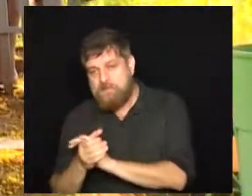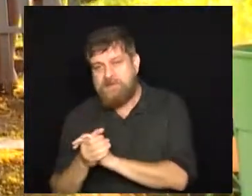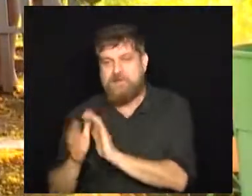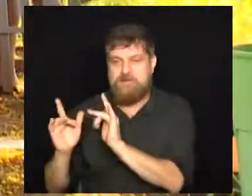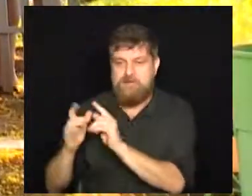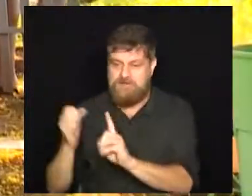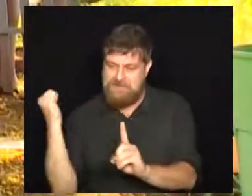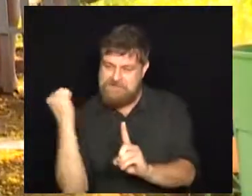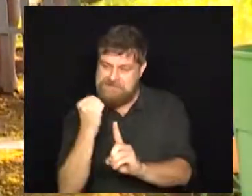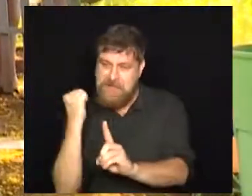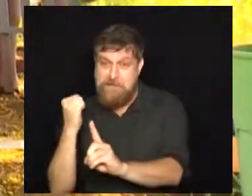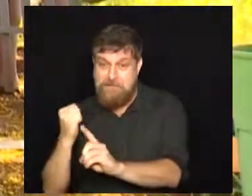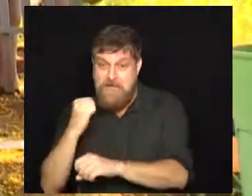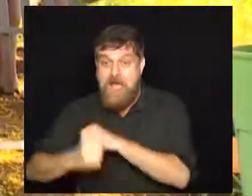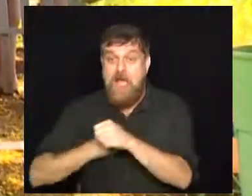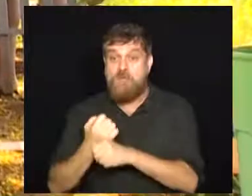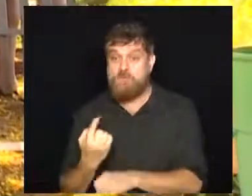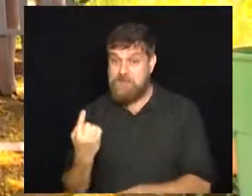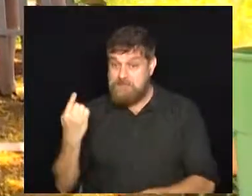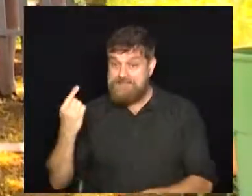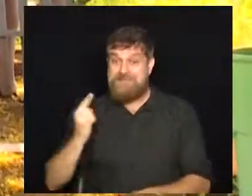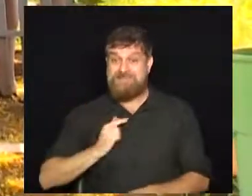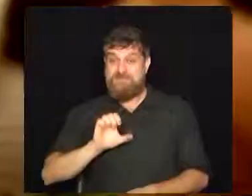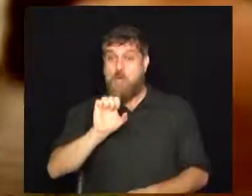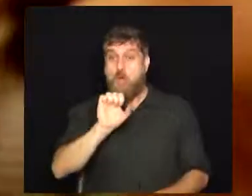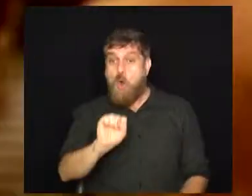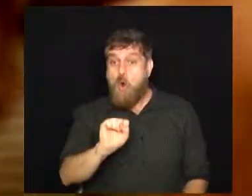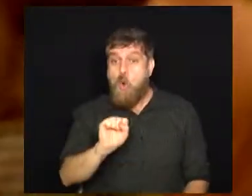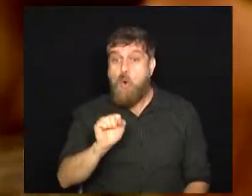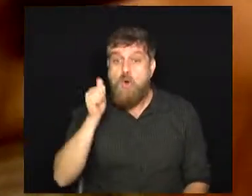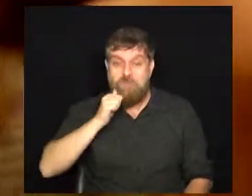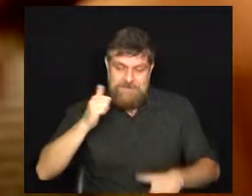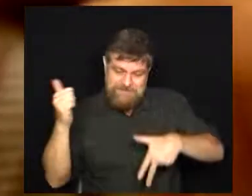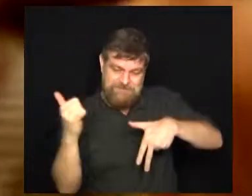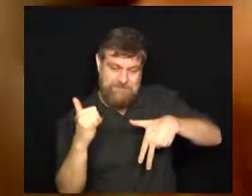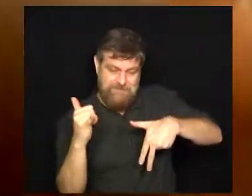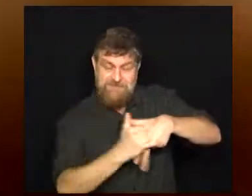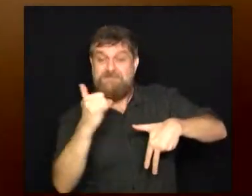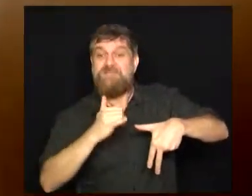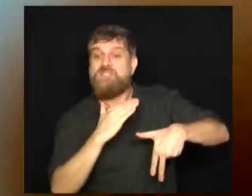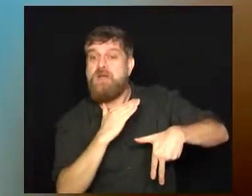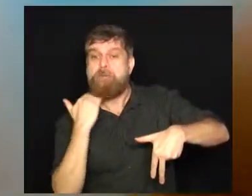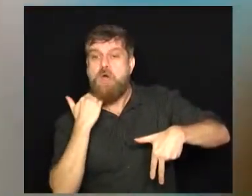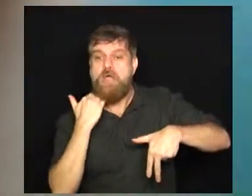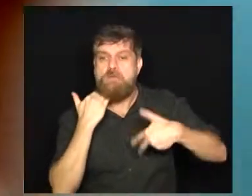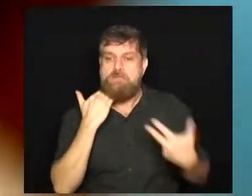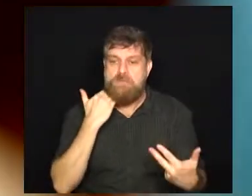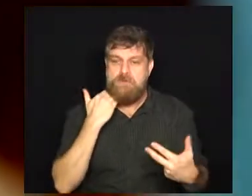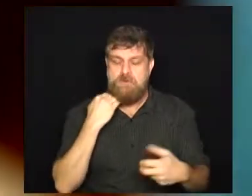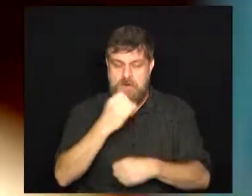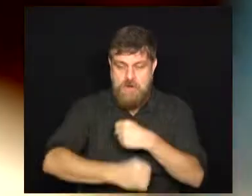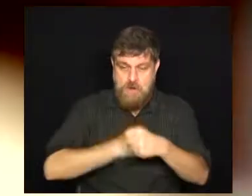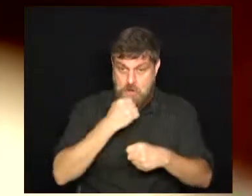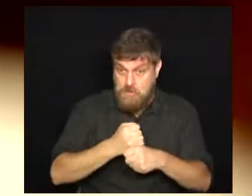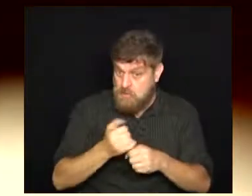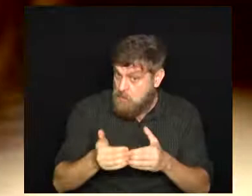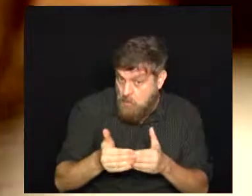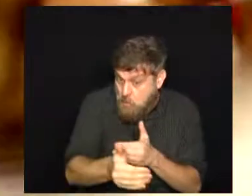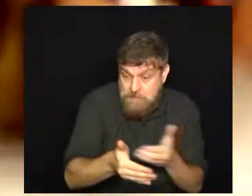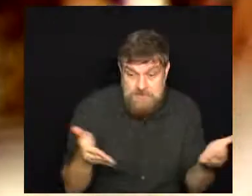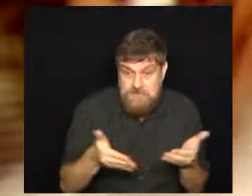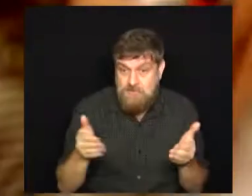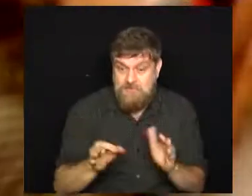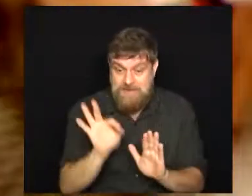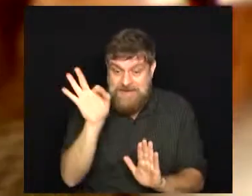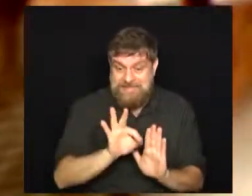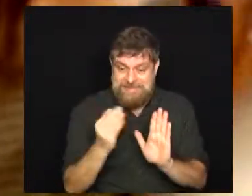foram 8 vítimas desse tipo de violência. 2020 mal começou e as estatísticas mudaram.